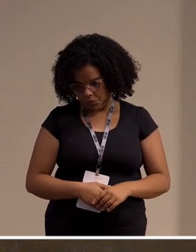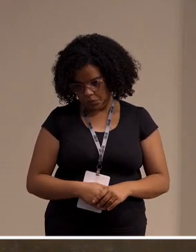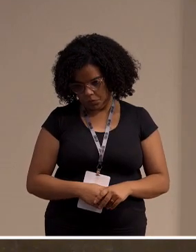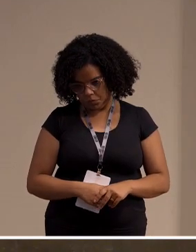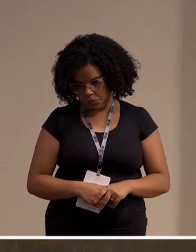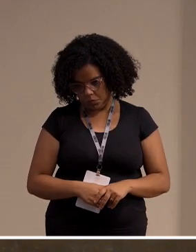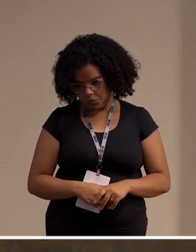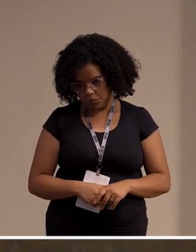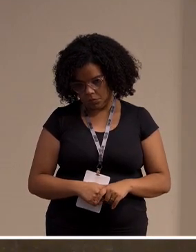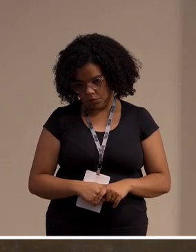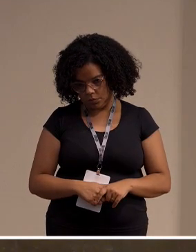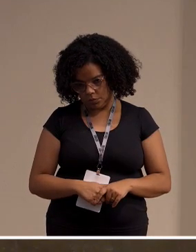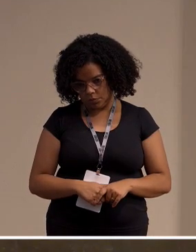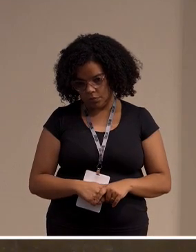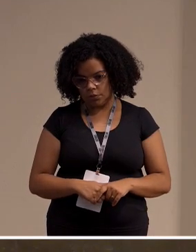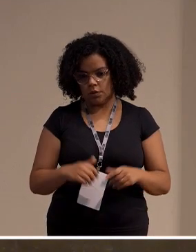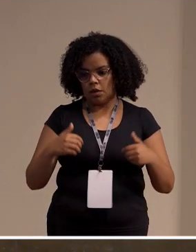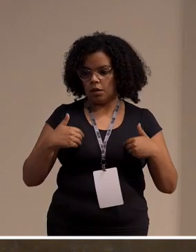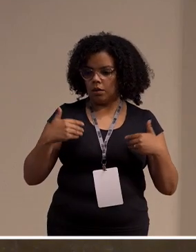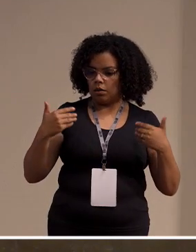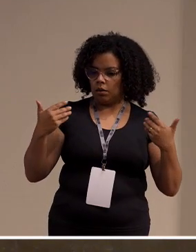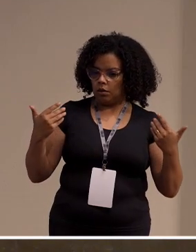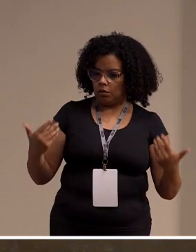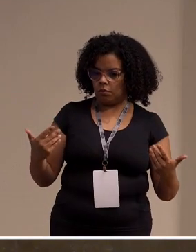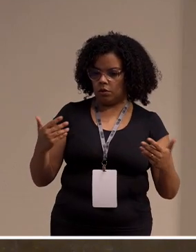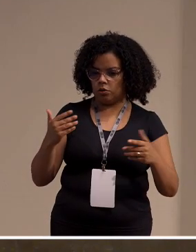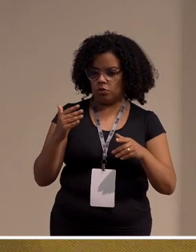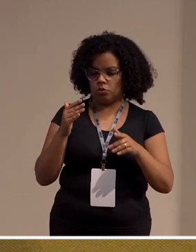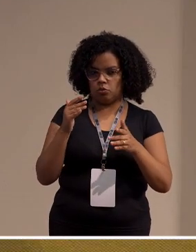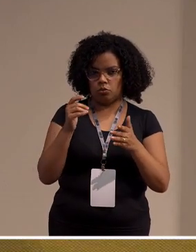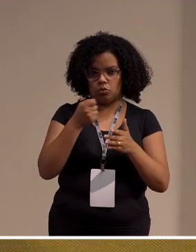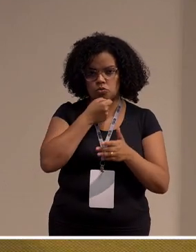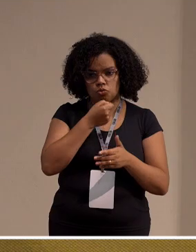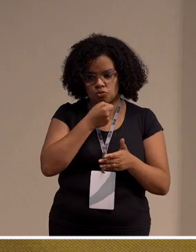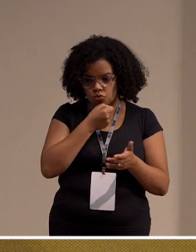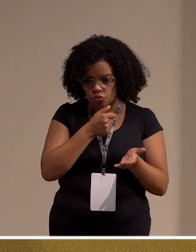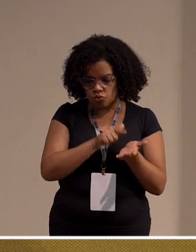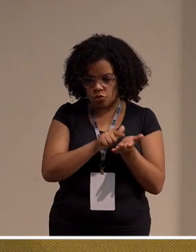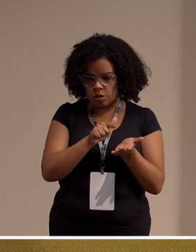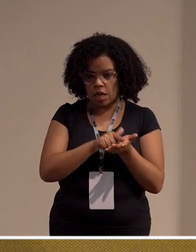Well, you know, as a journalist, I covered the publishing industry for over 20 years.